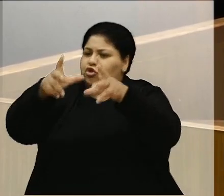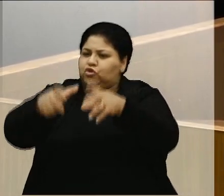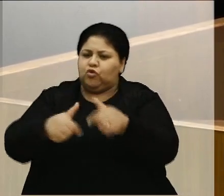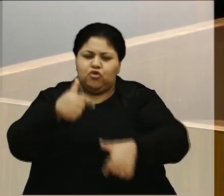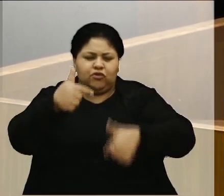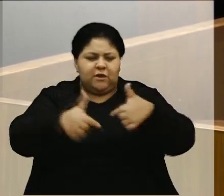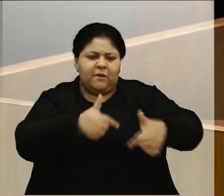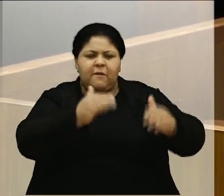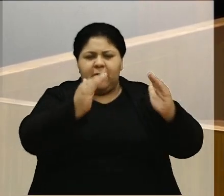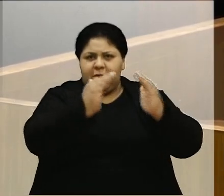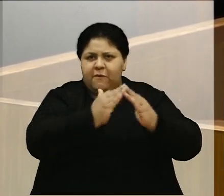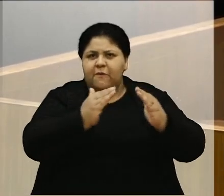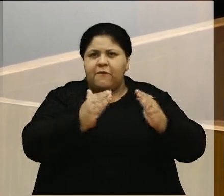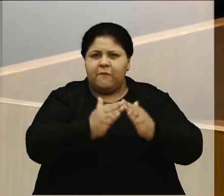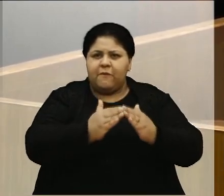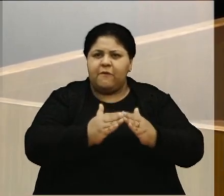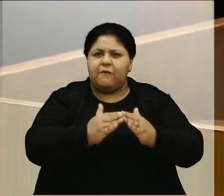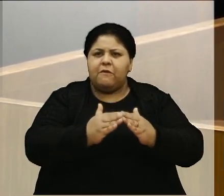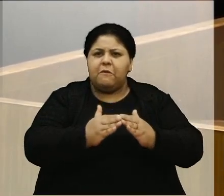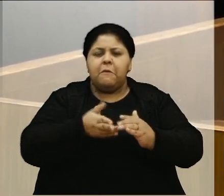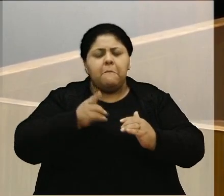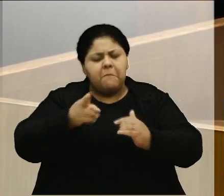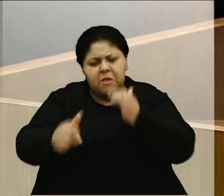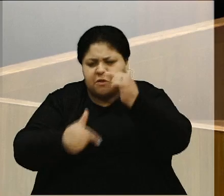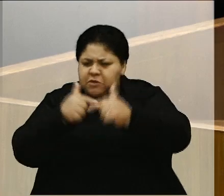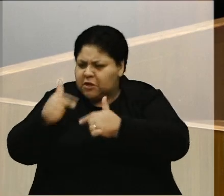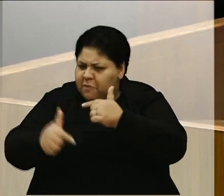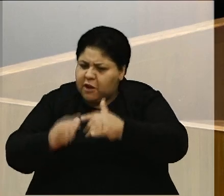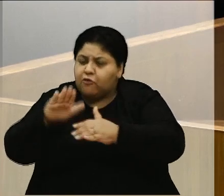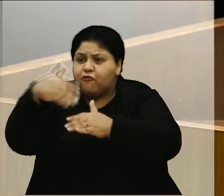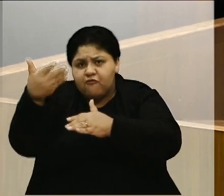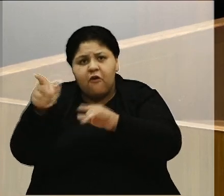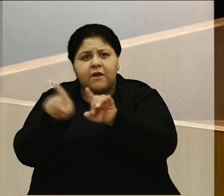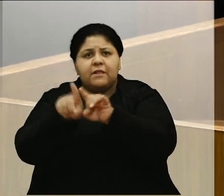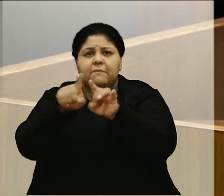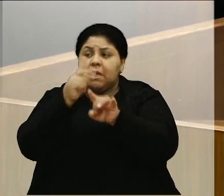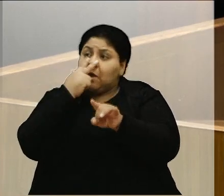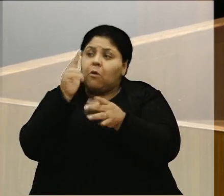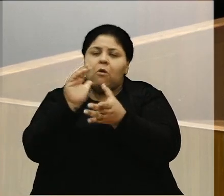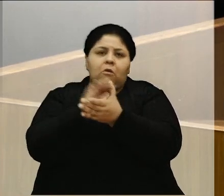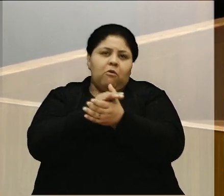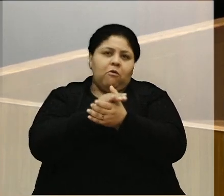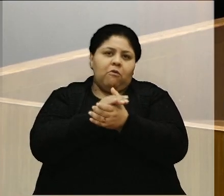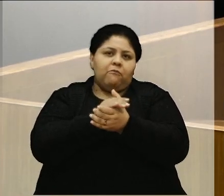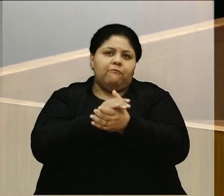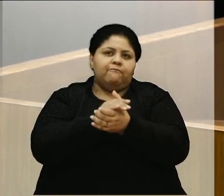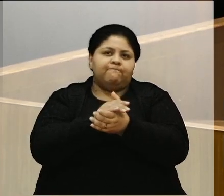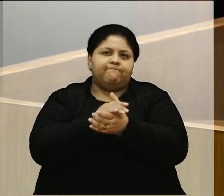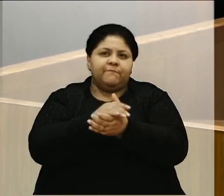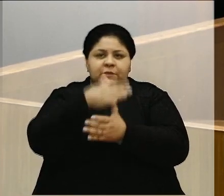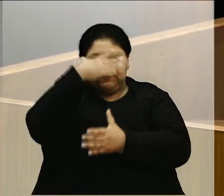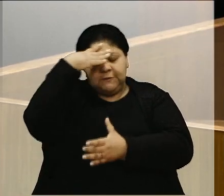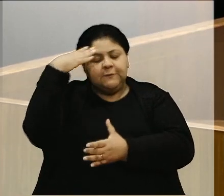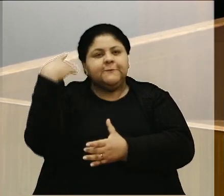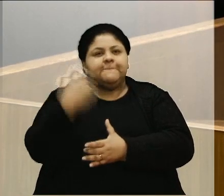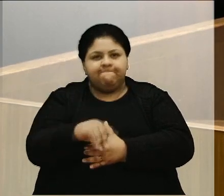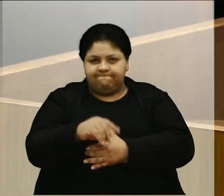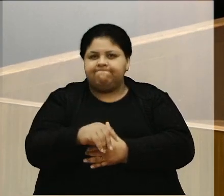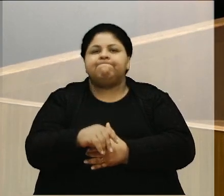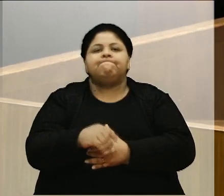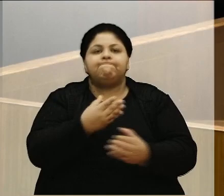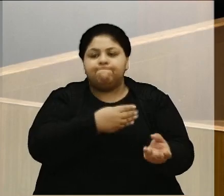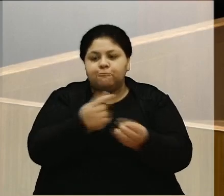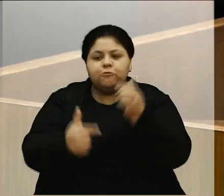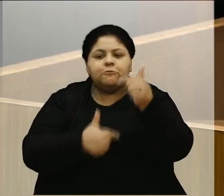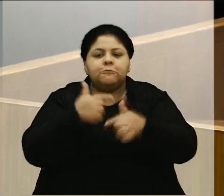domésticas, mesmo trabalhando fora, com a mesma carga horária do companheiro? Uma jornada pesada, dupla, tripla por vezes. Por